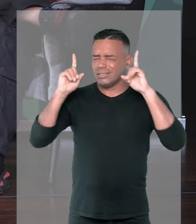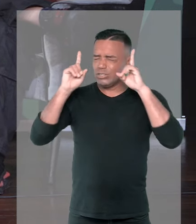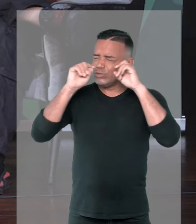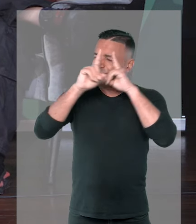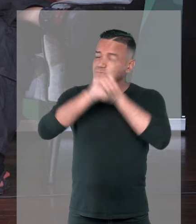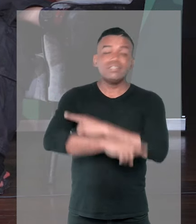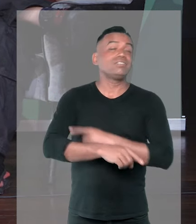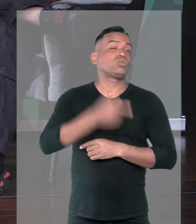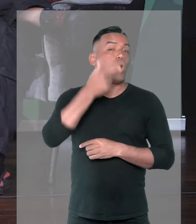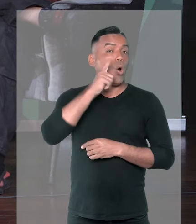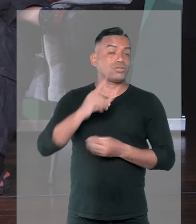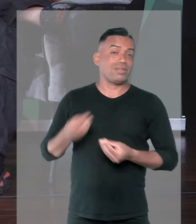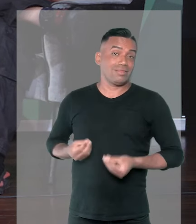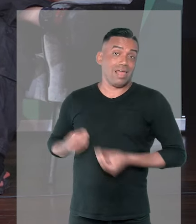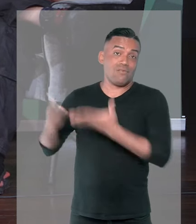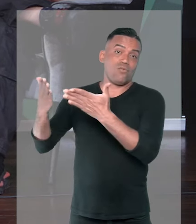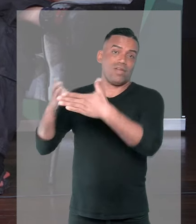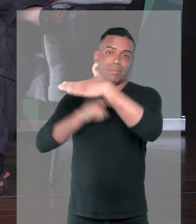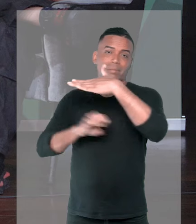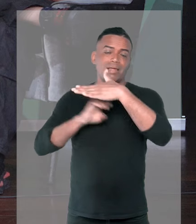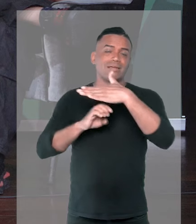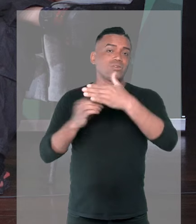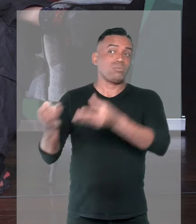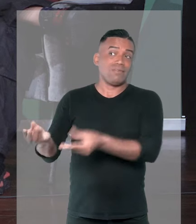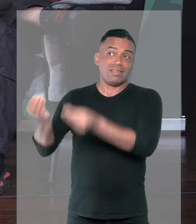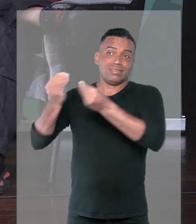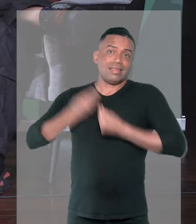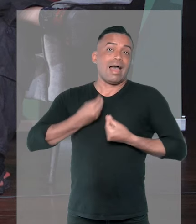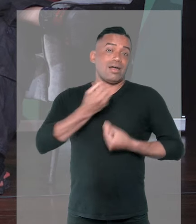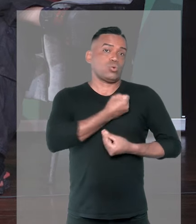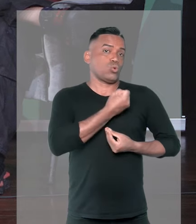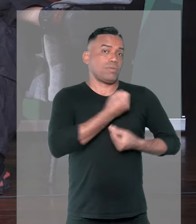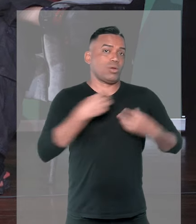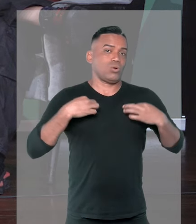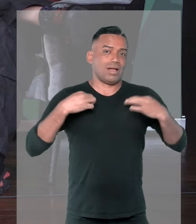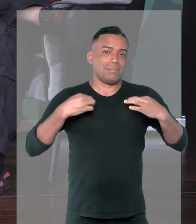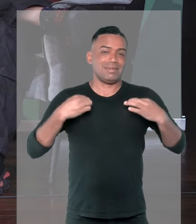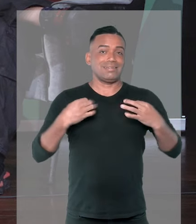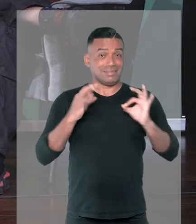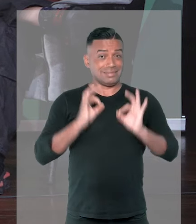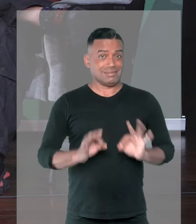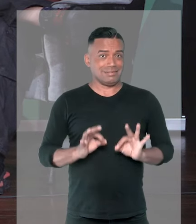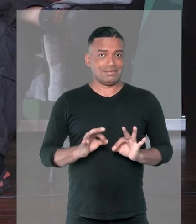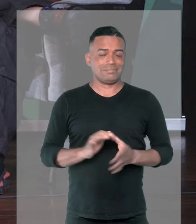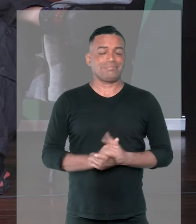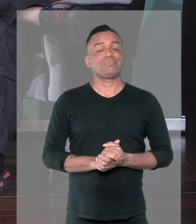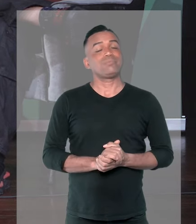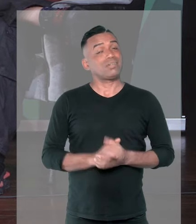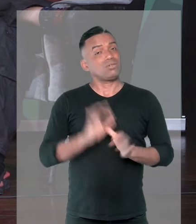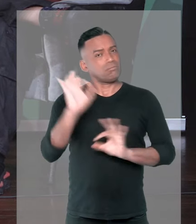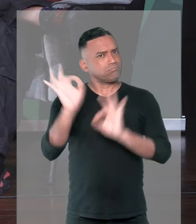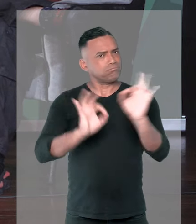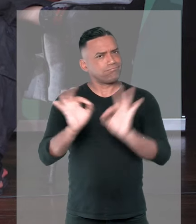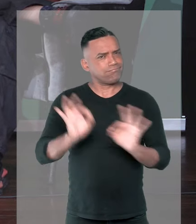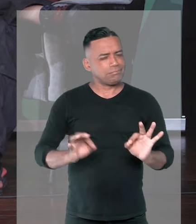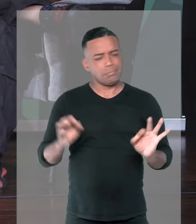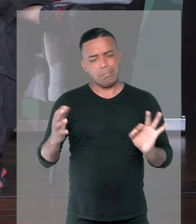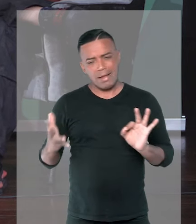devolver como é que você recebe o número certo então você montou uma maravilha de